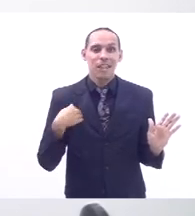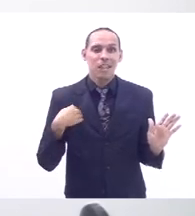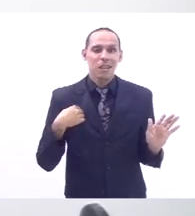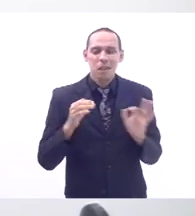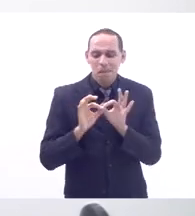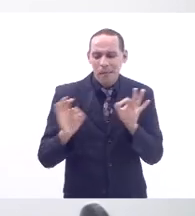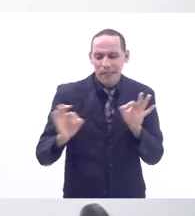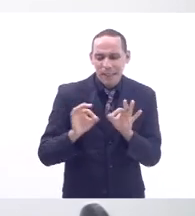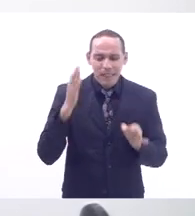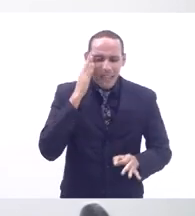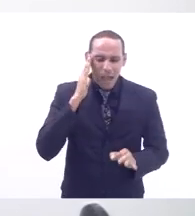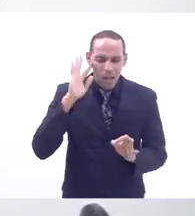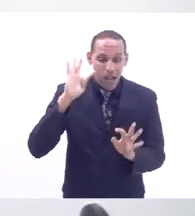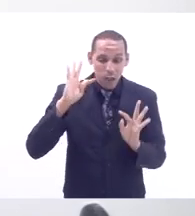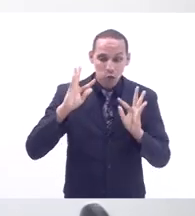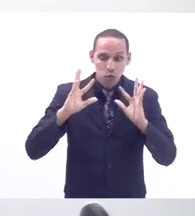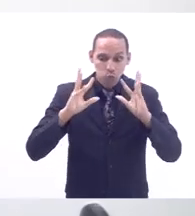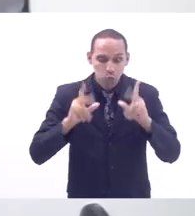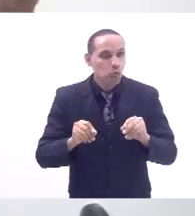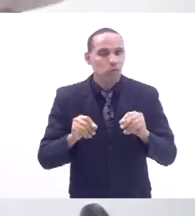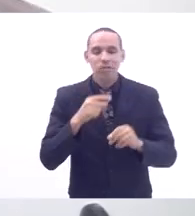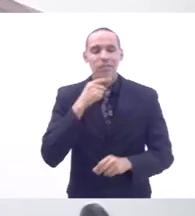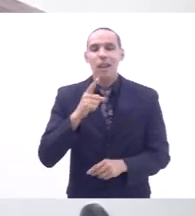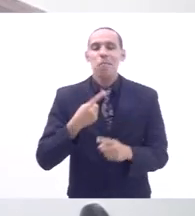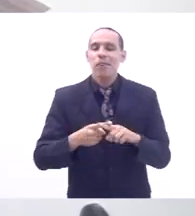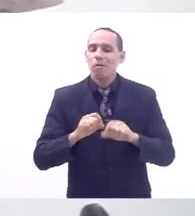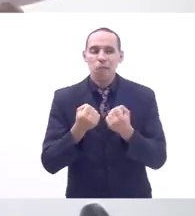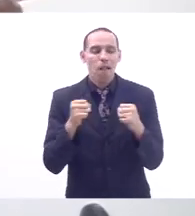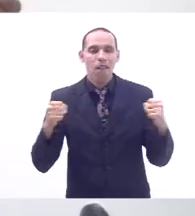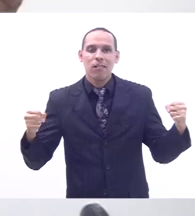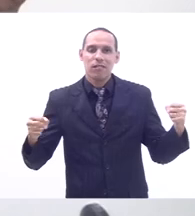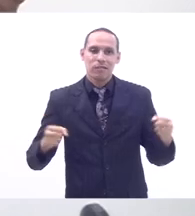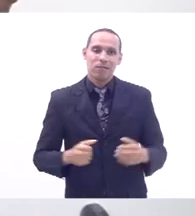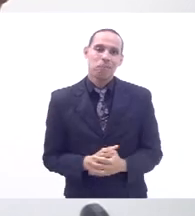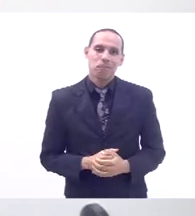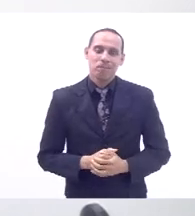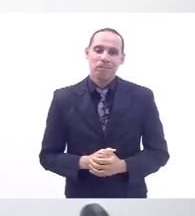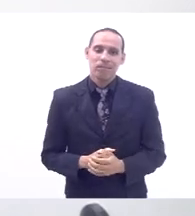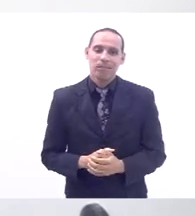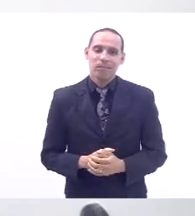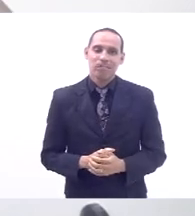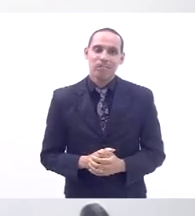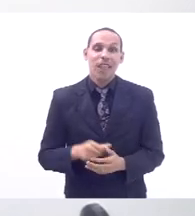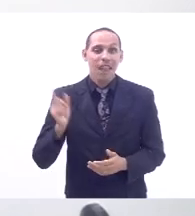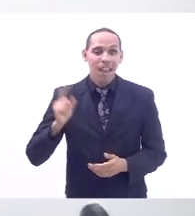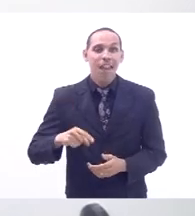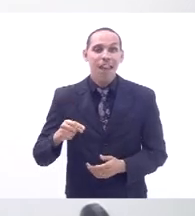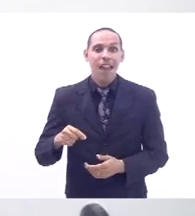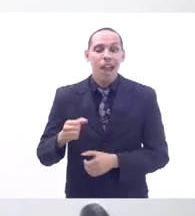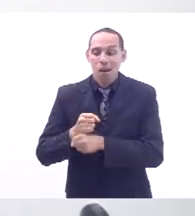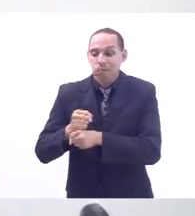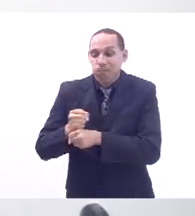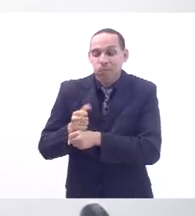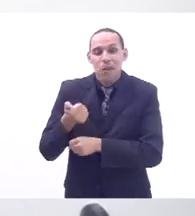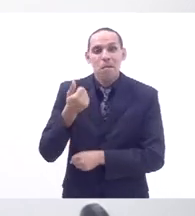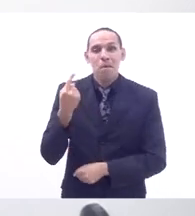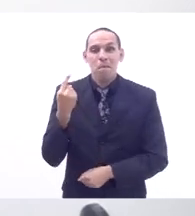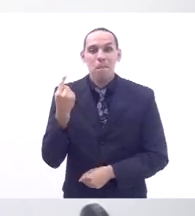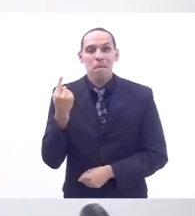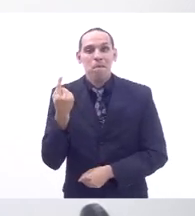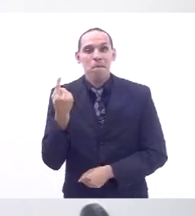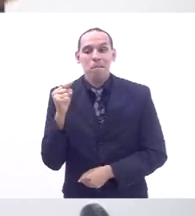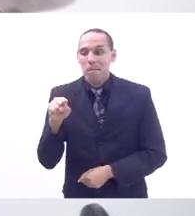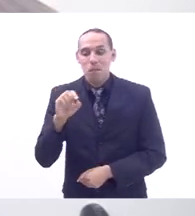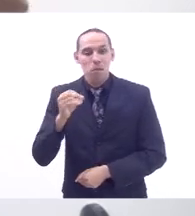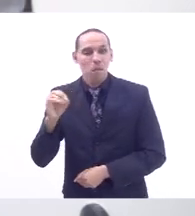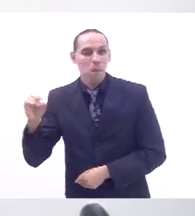porque é muito grande. É milenar. Então, como é que eu posso ter